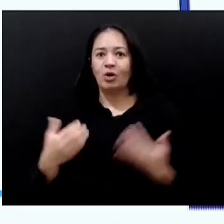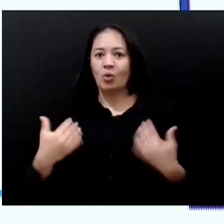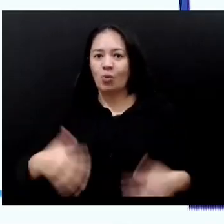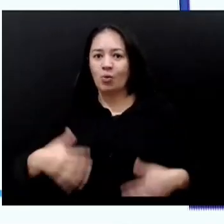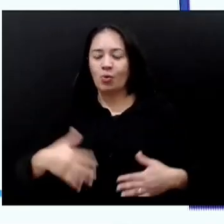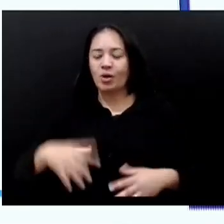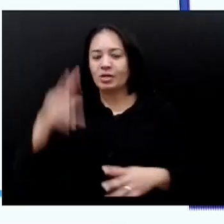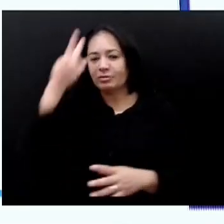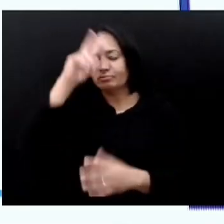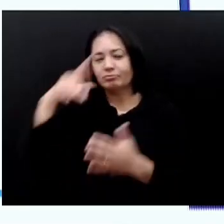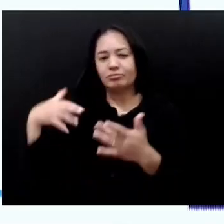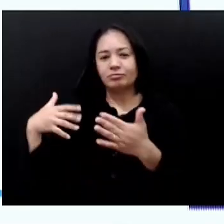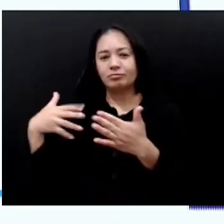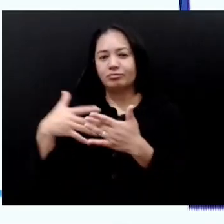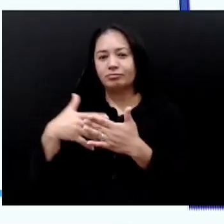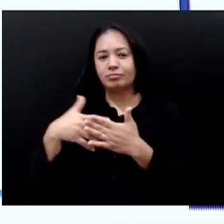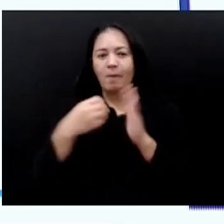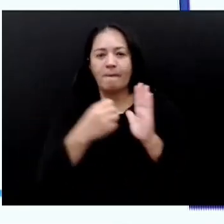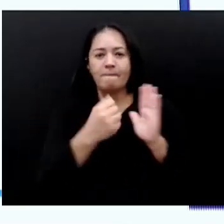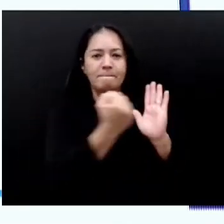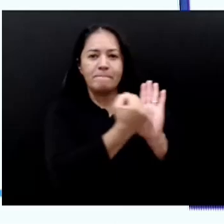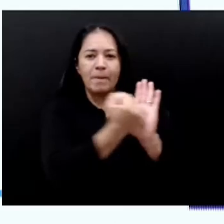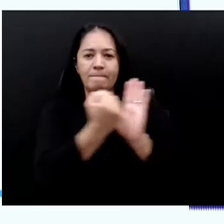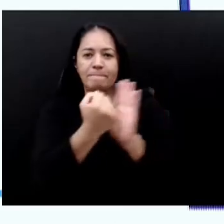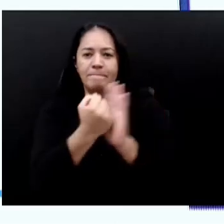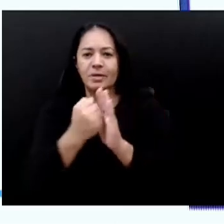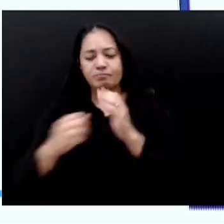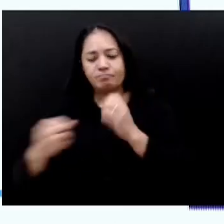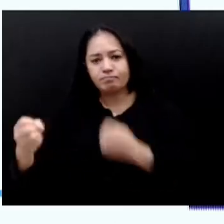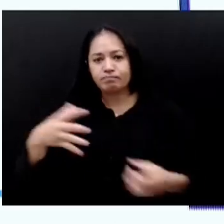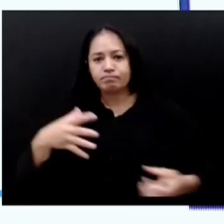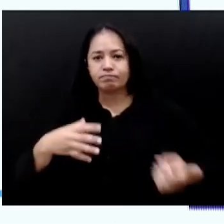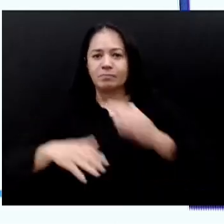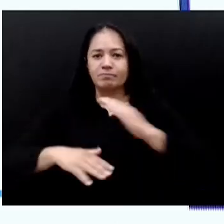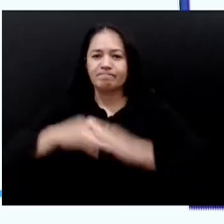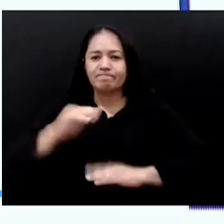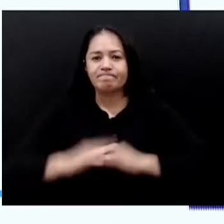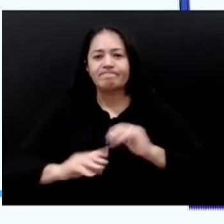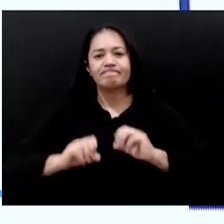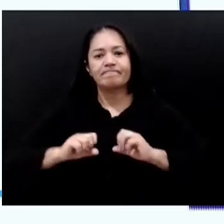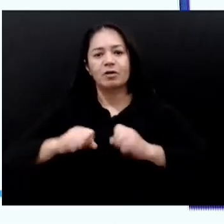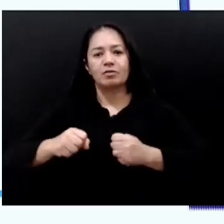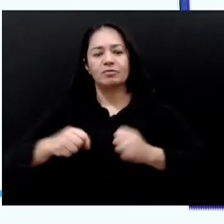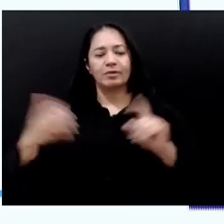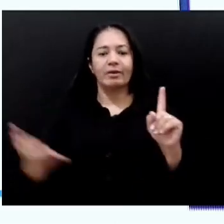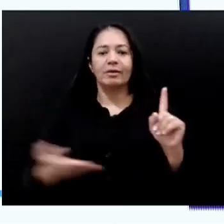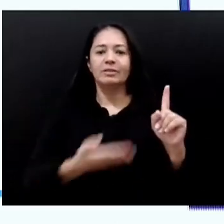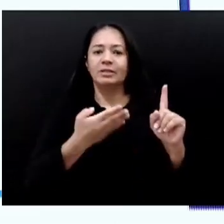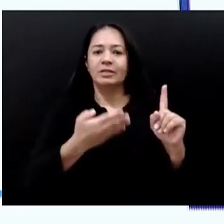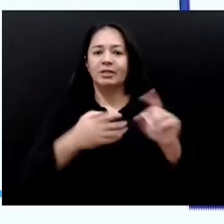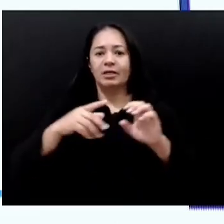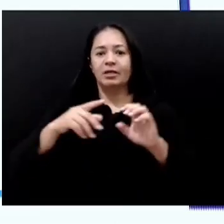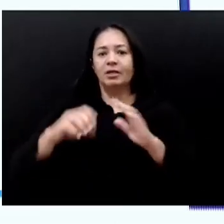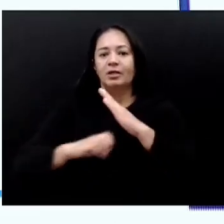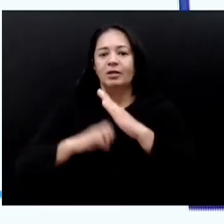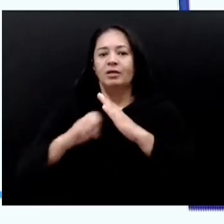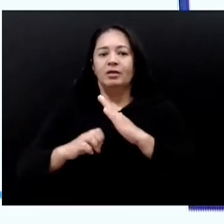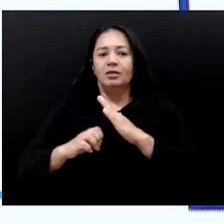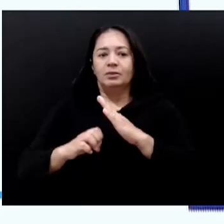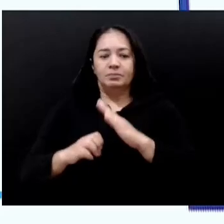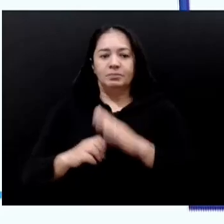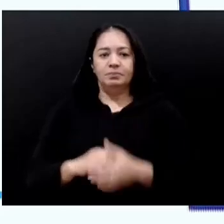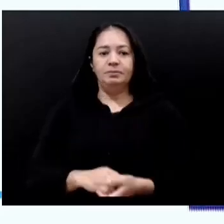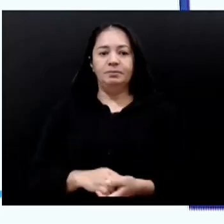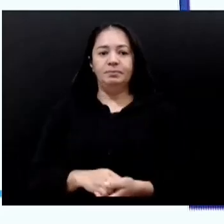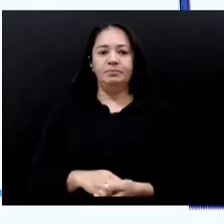marcada por inovação, resiliência e excelência, Arthur Flose, um empresário que não apenas fortalece